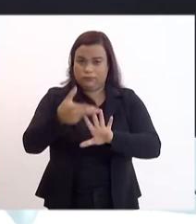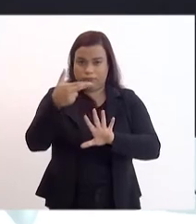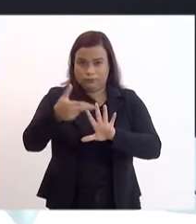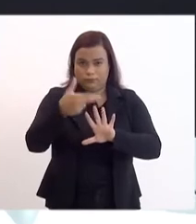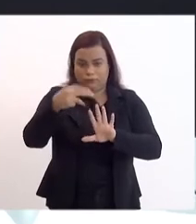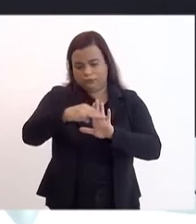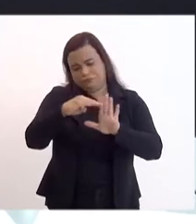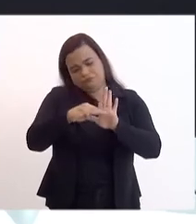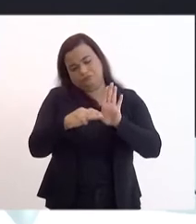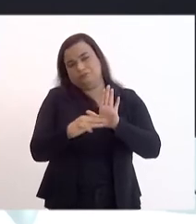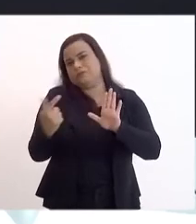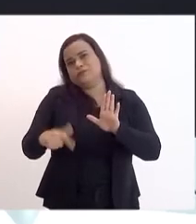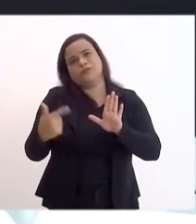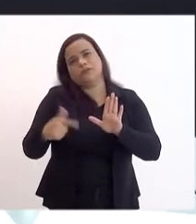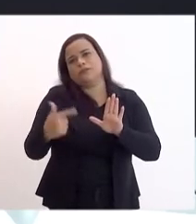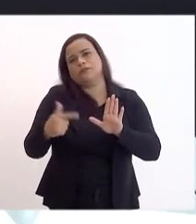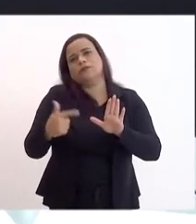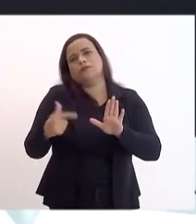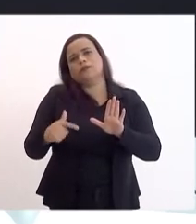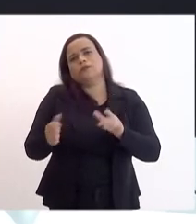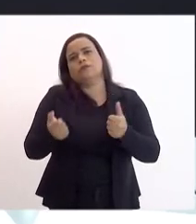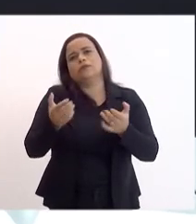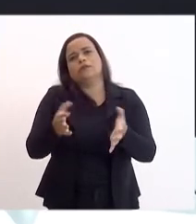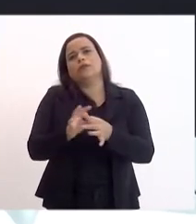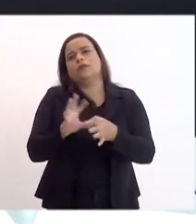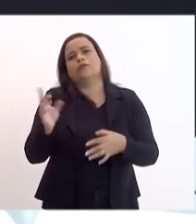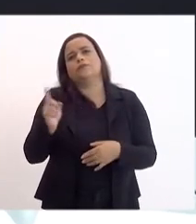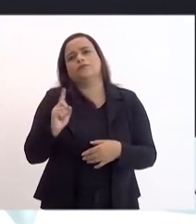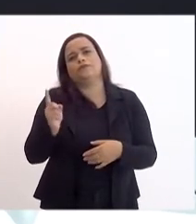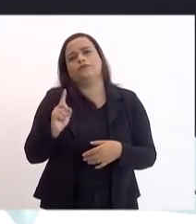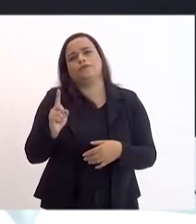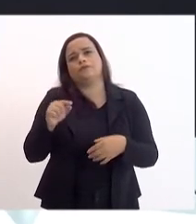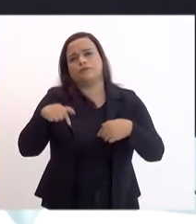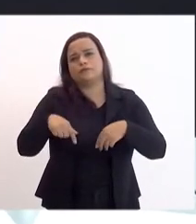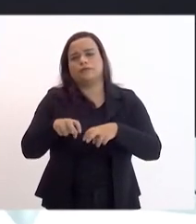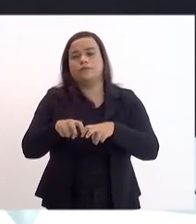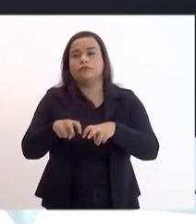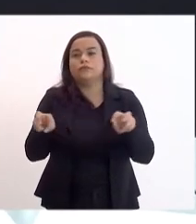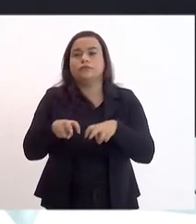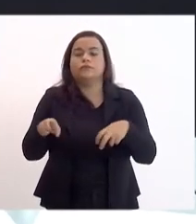interno que não permita o plenário